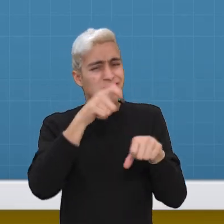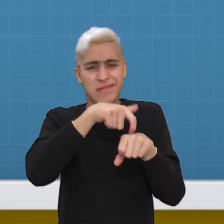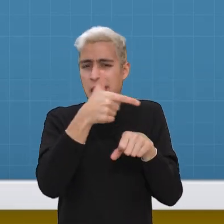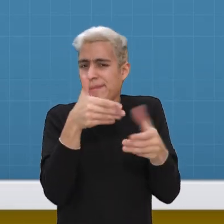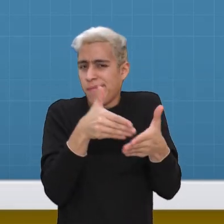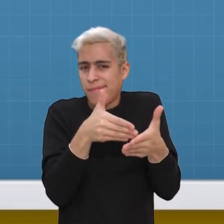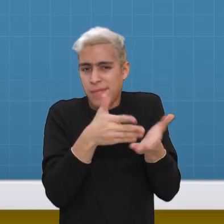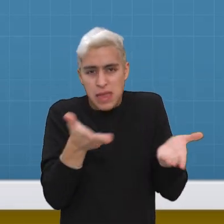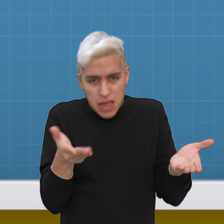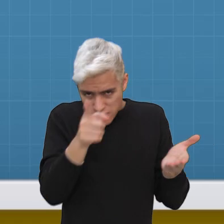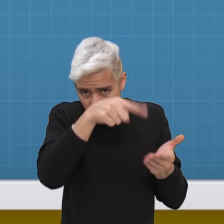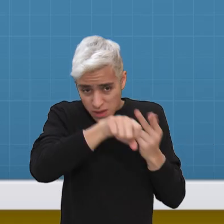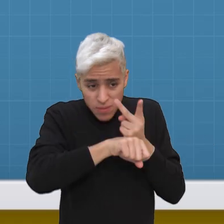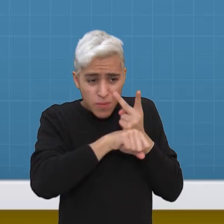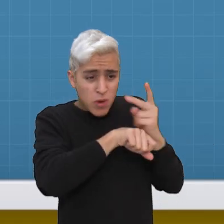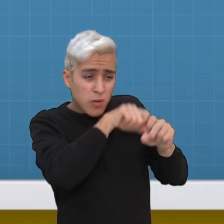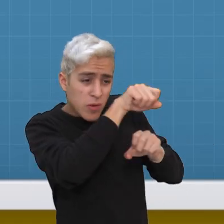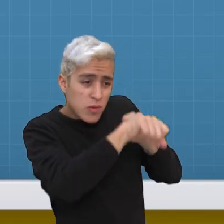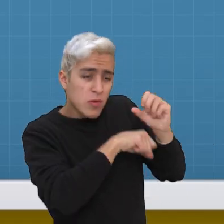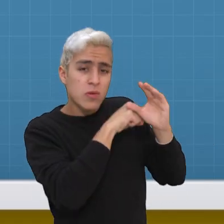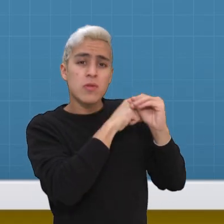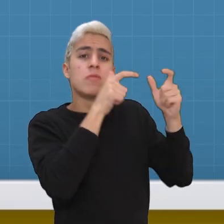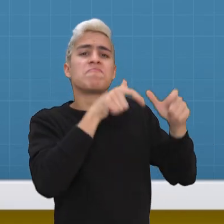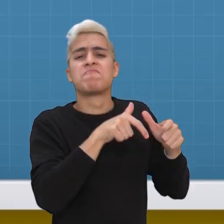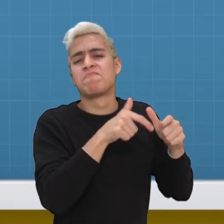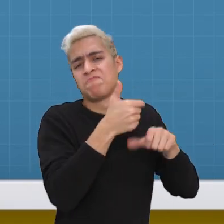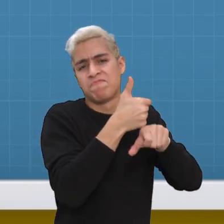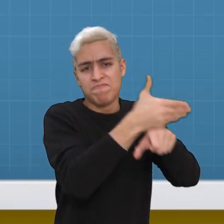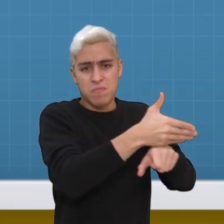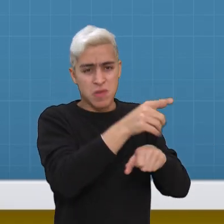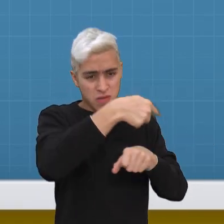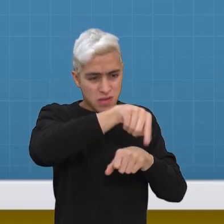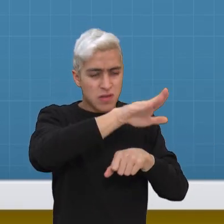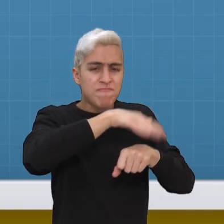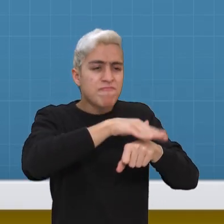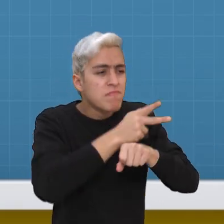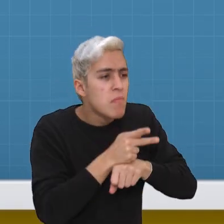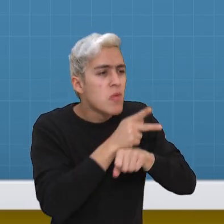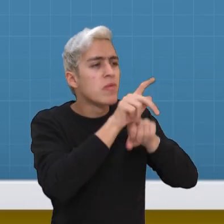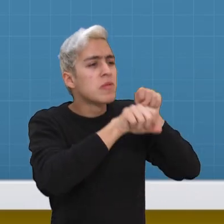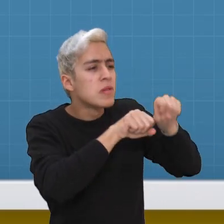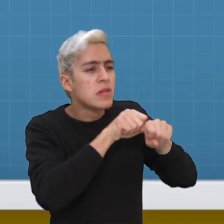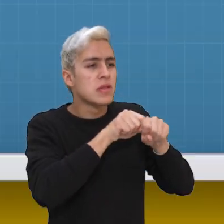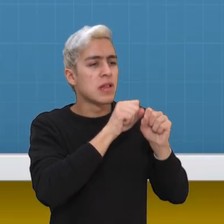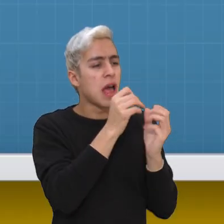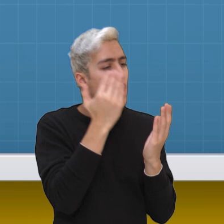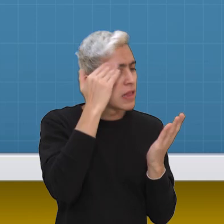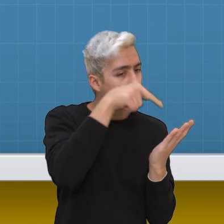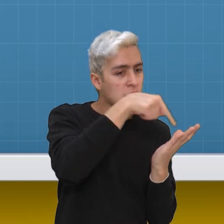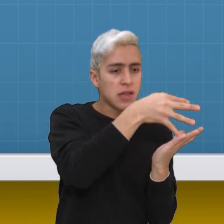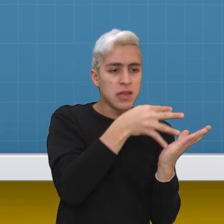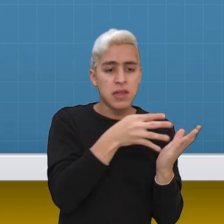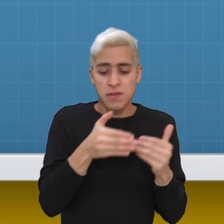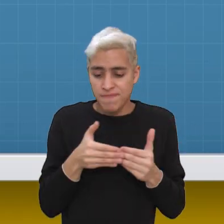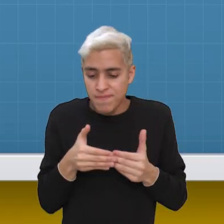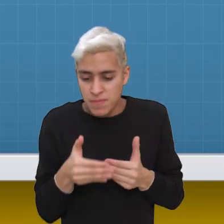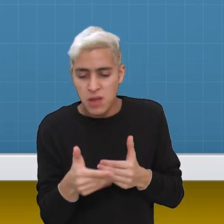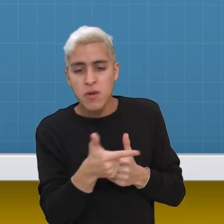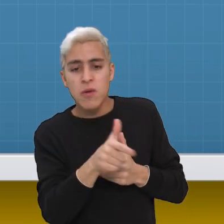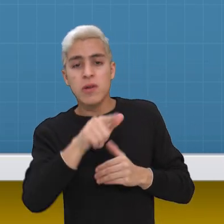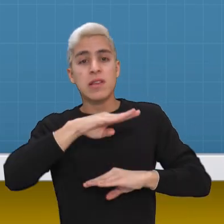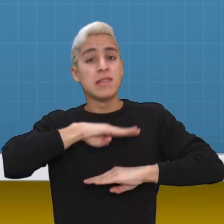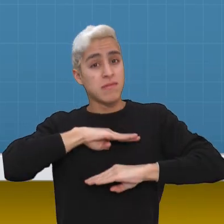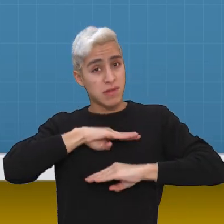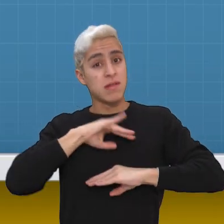gente? Você vai fazer essa busca desse conhecimento agora. Você vai buscar mais interpretação desse texto e nós vamos dar sequência para